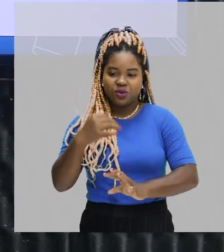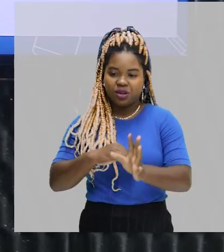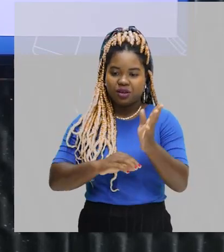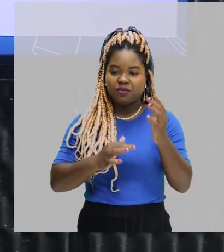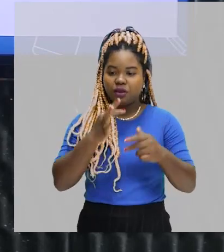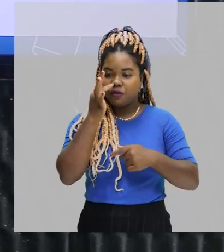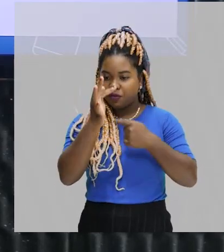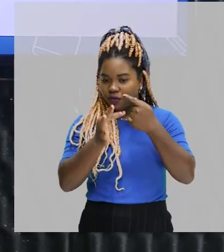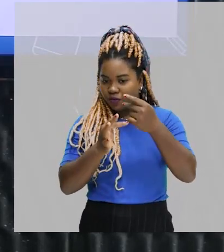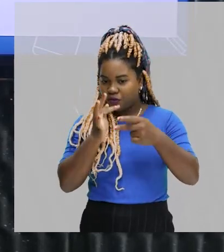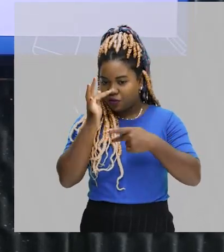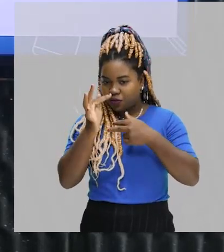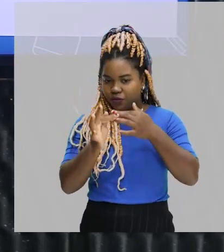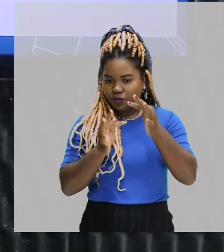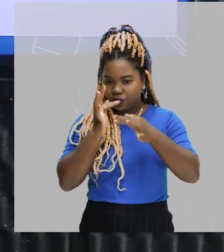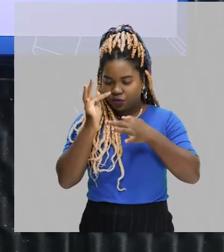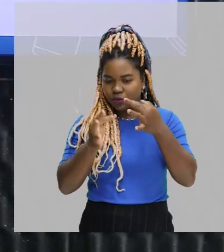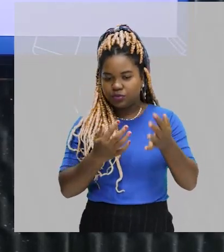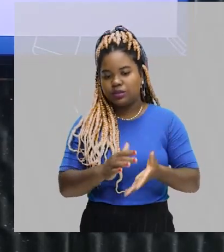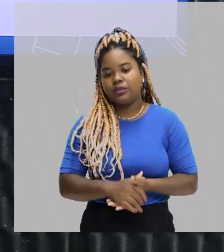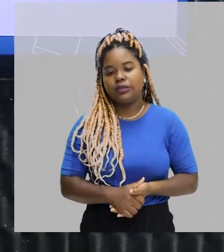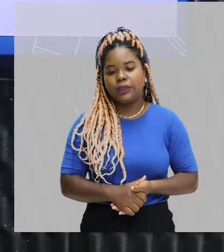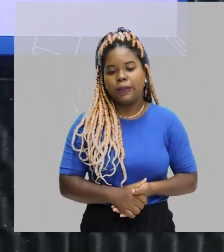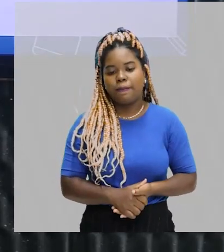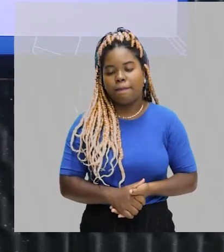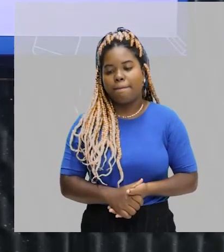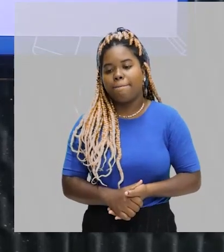tá bom? Porque aqui, no caso, eu tenho uma outra oração.